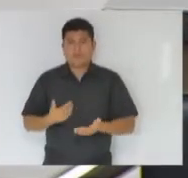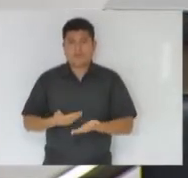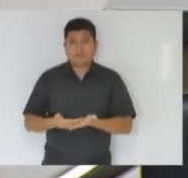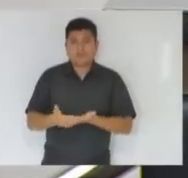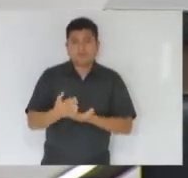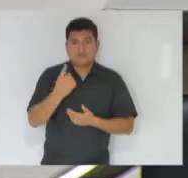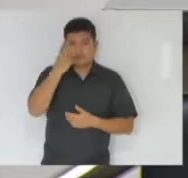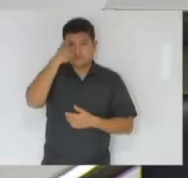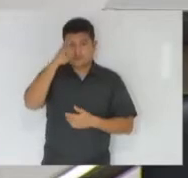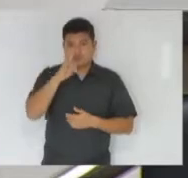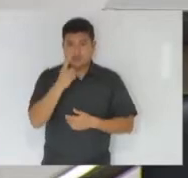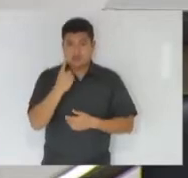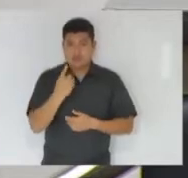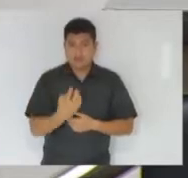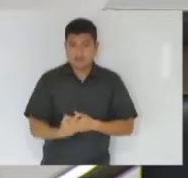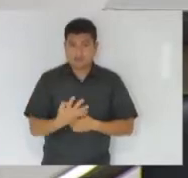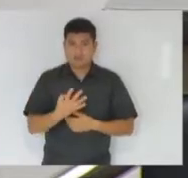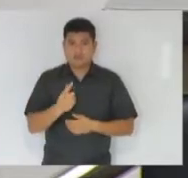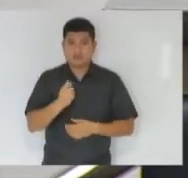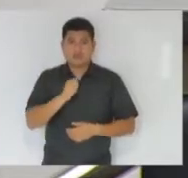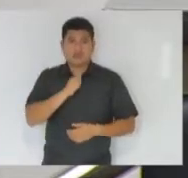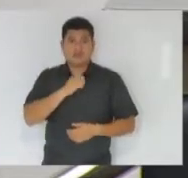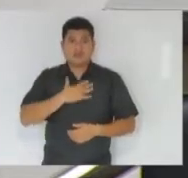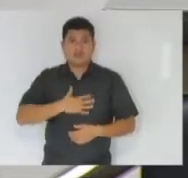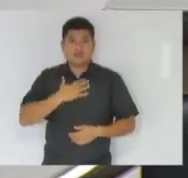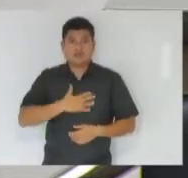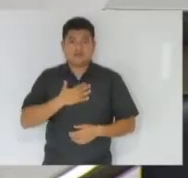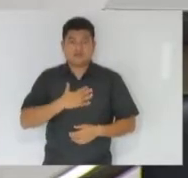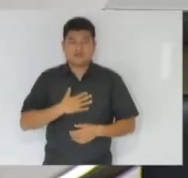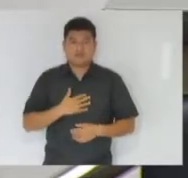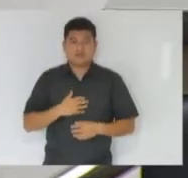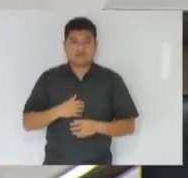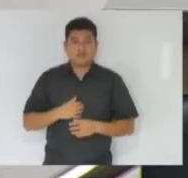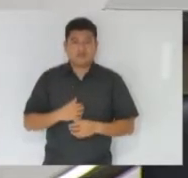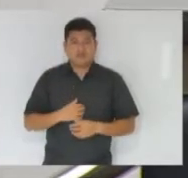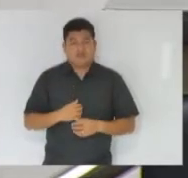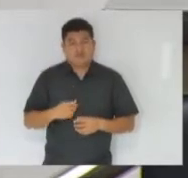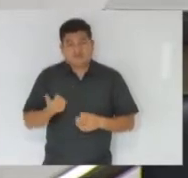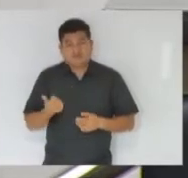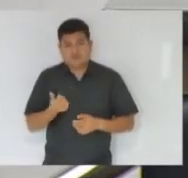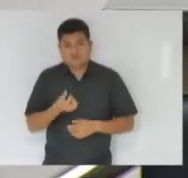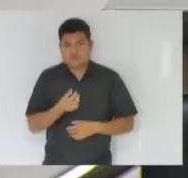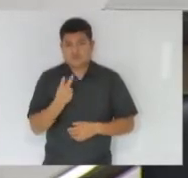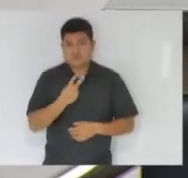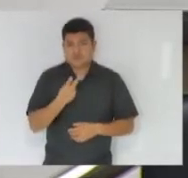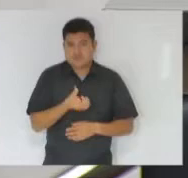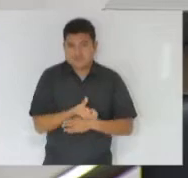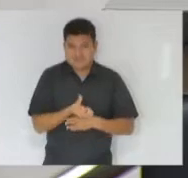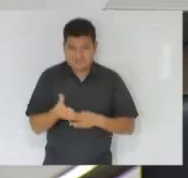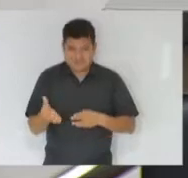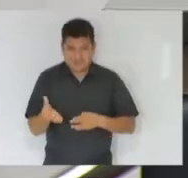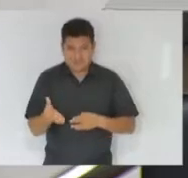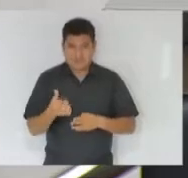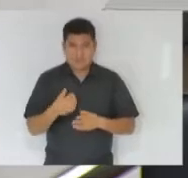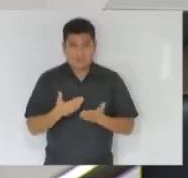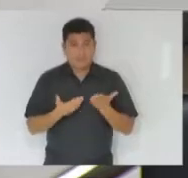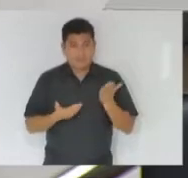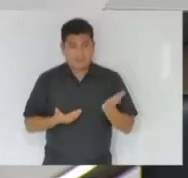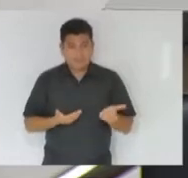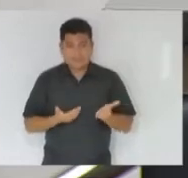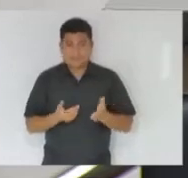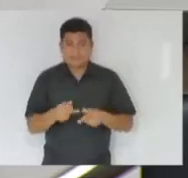dia 14 de agosto. Então, no segundo semestre, a comunidade espera de forma ansiosa. E o